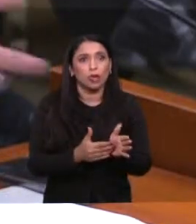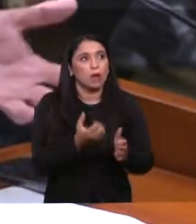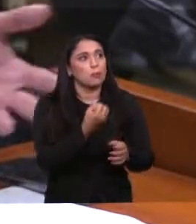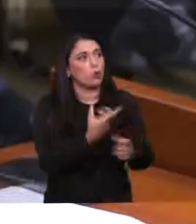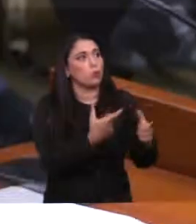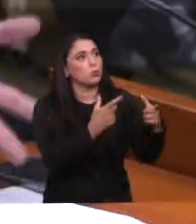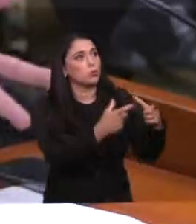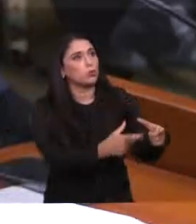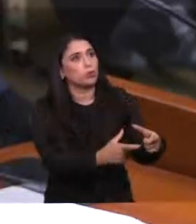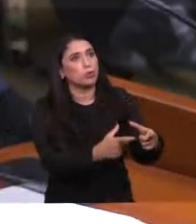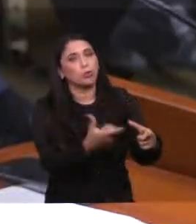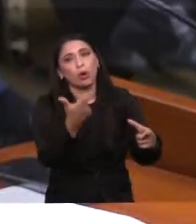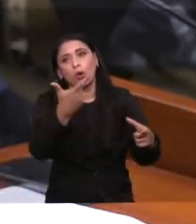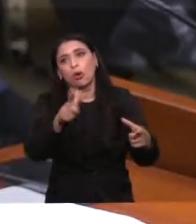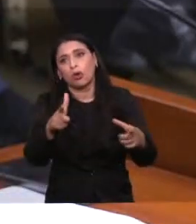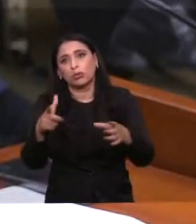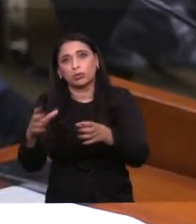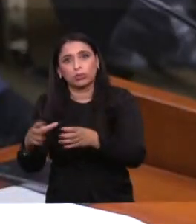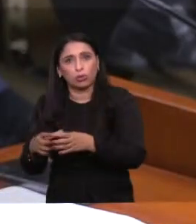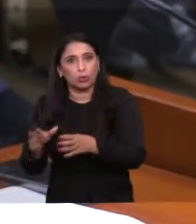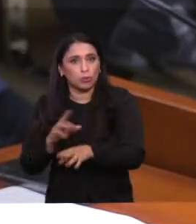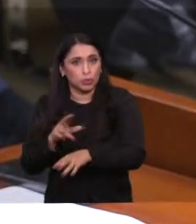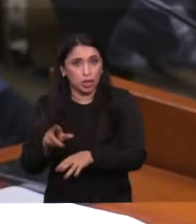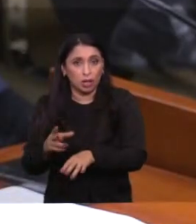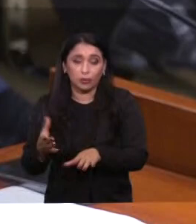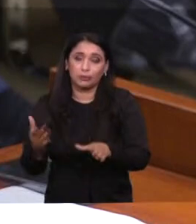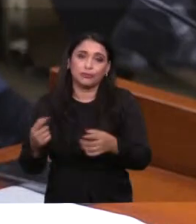ministro Fachin, fere o princípio da isonomia.